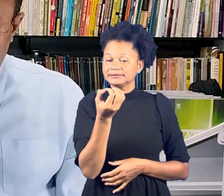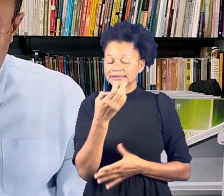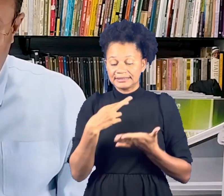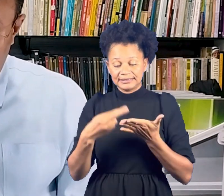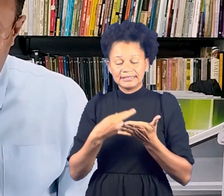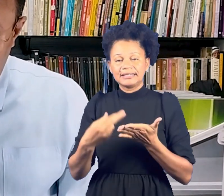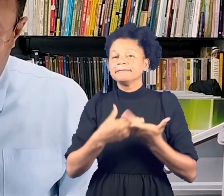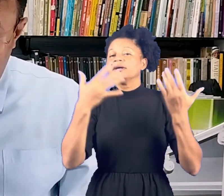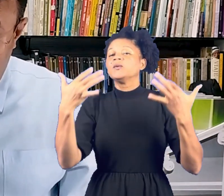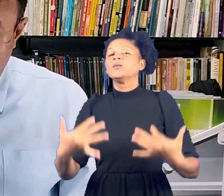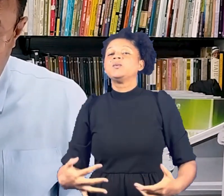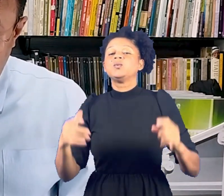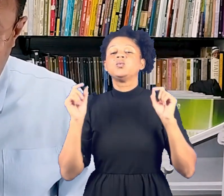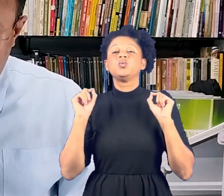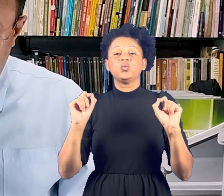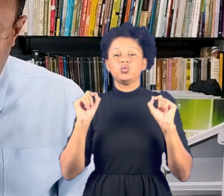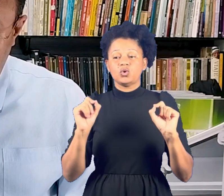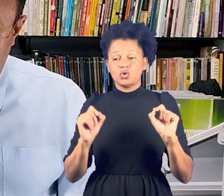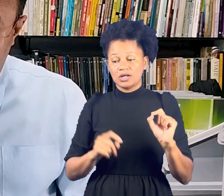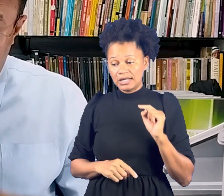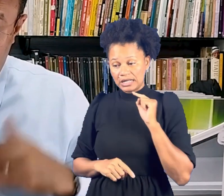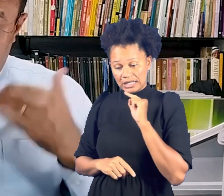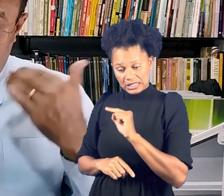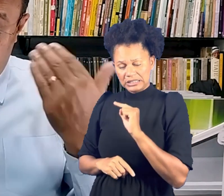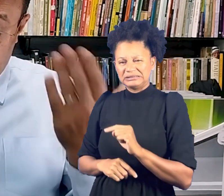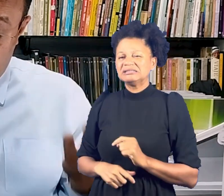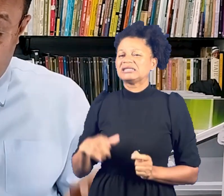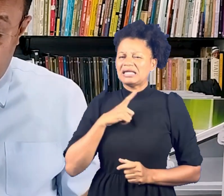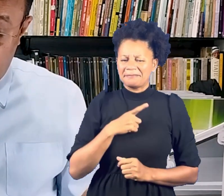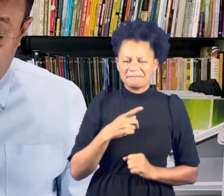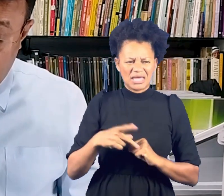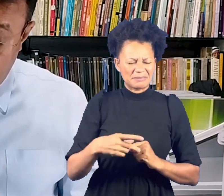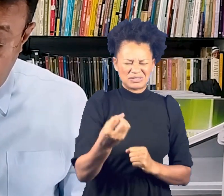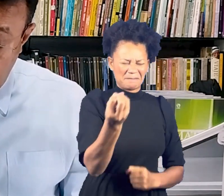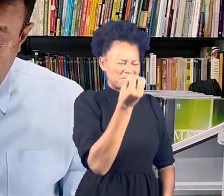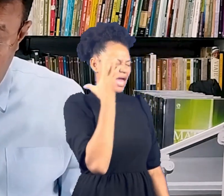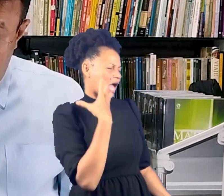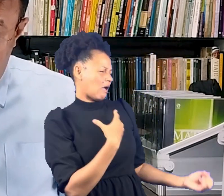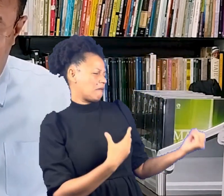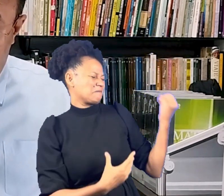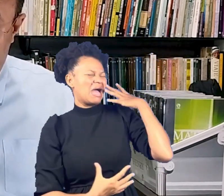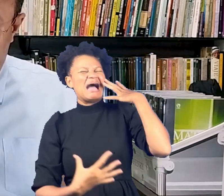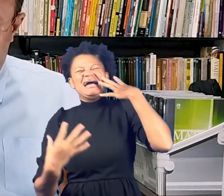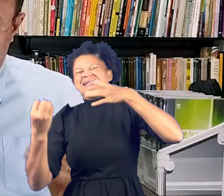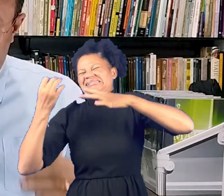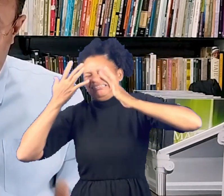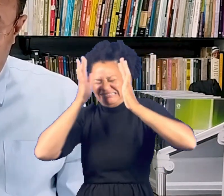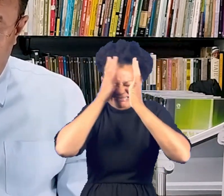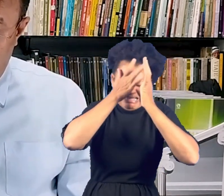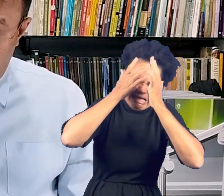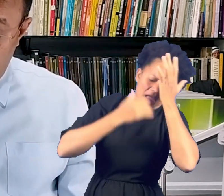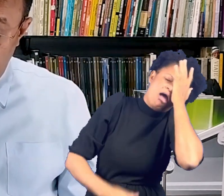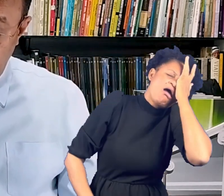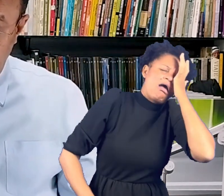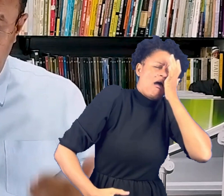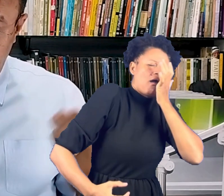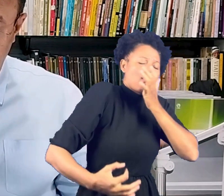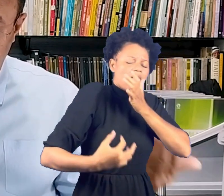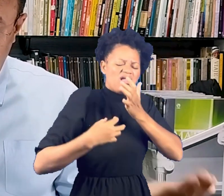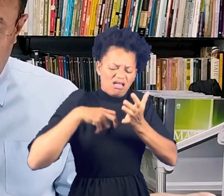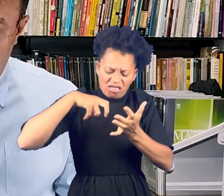60 da nossa lição vai dizer que ele, mesmo ali sendo apedrejado, ele, pondo-se de